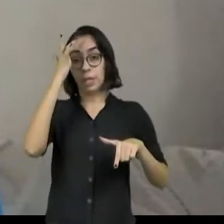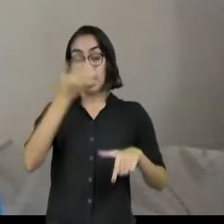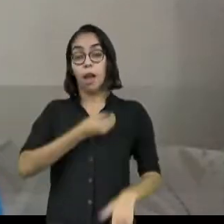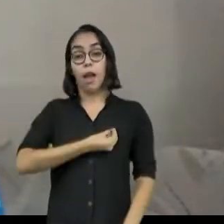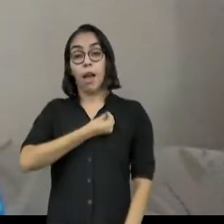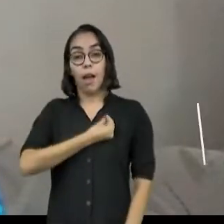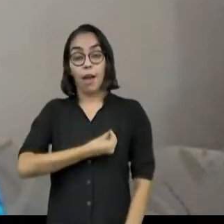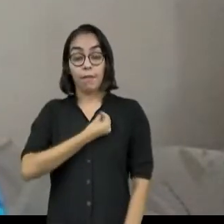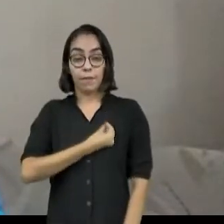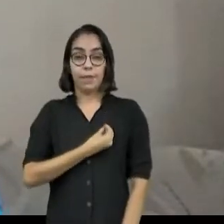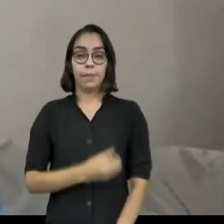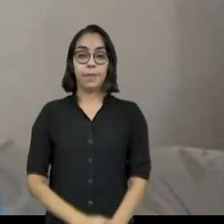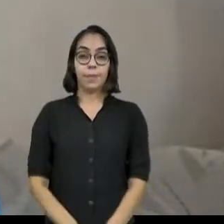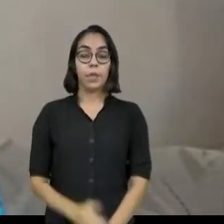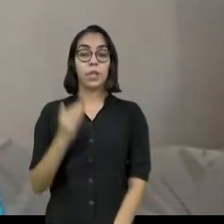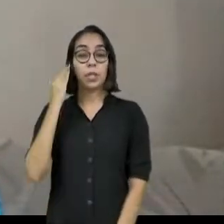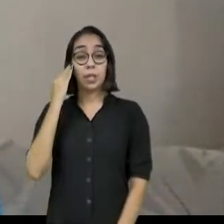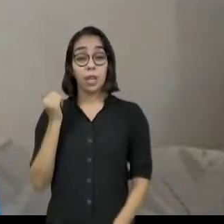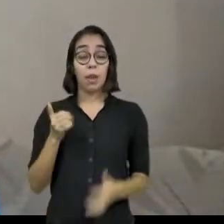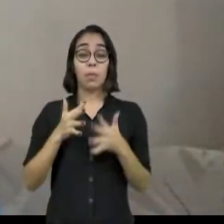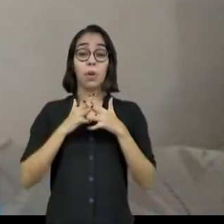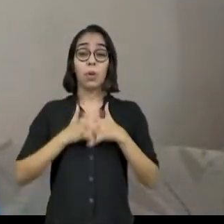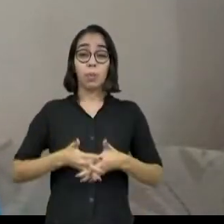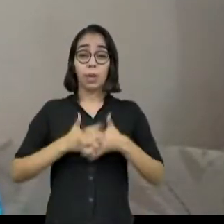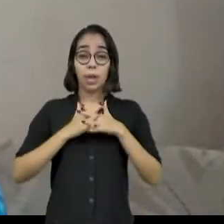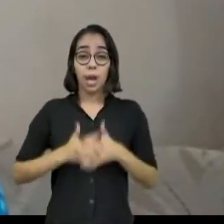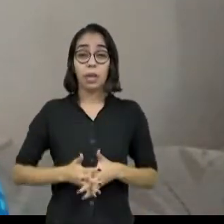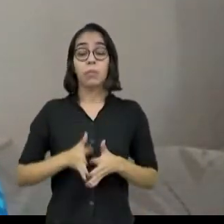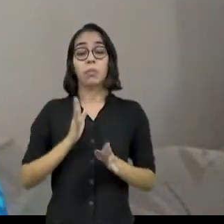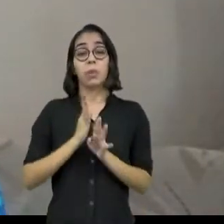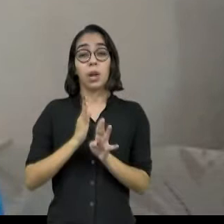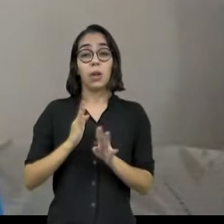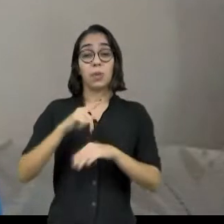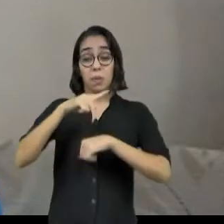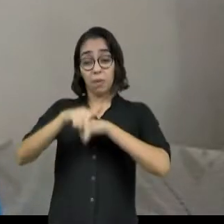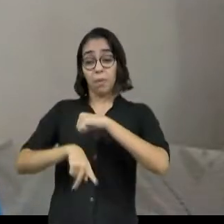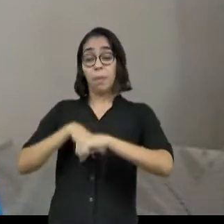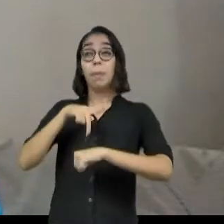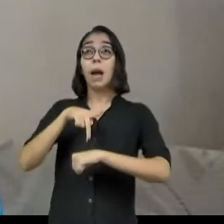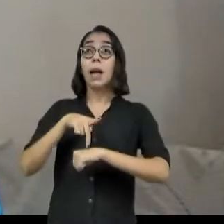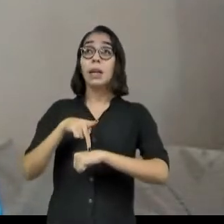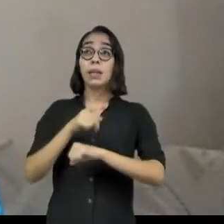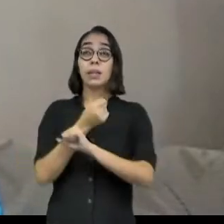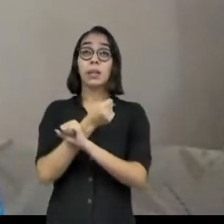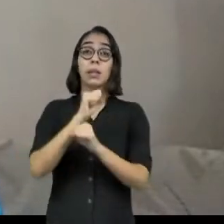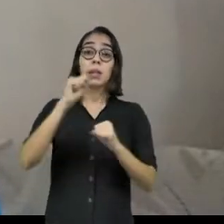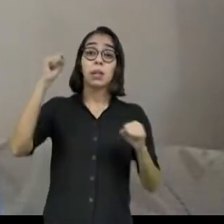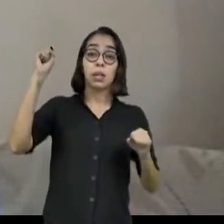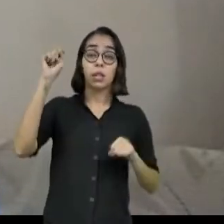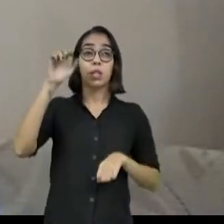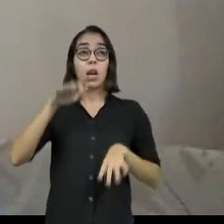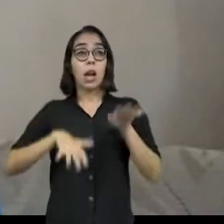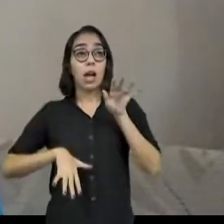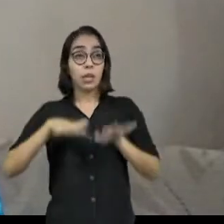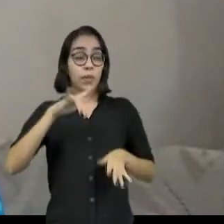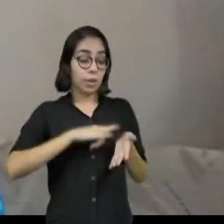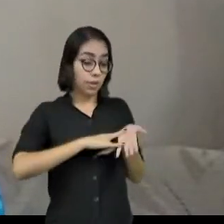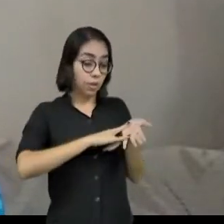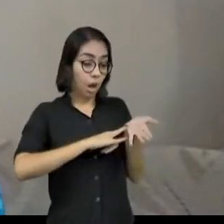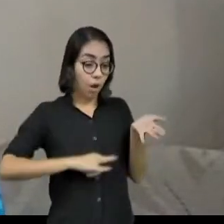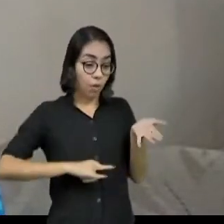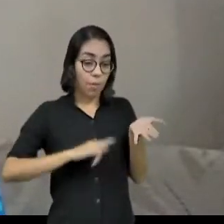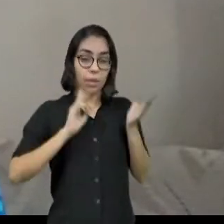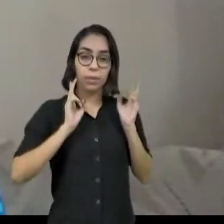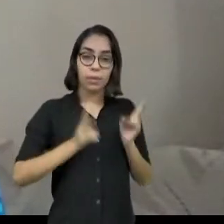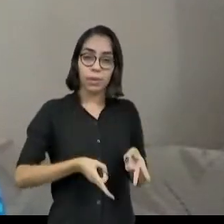muito complicado algumas distâncias devido ao tamanho do país, algumas pessoas estarem com toda essa documentação, toda vida